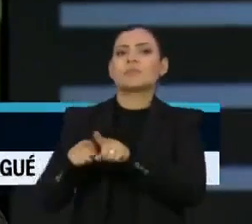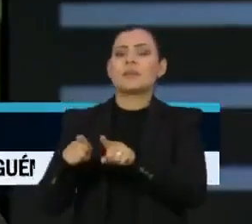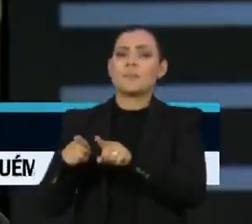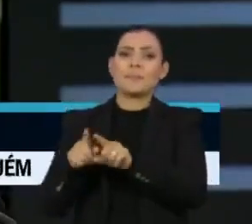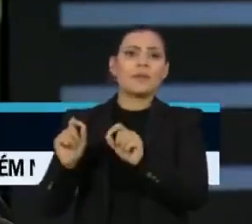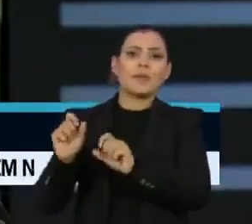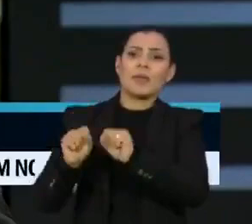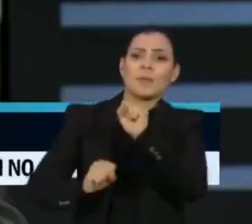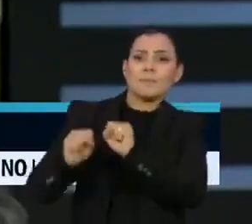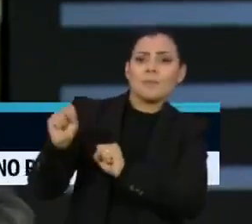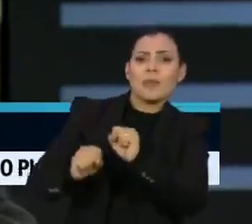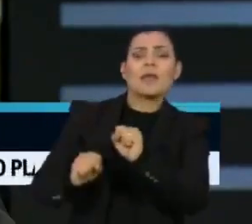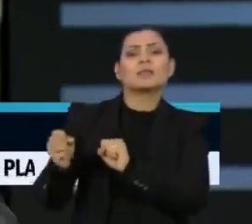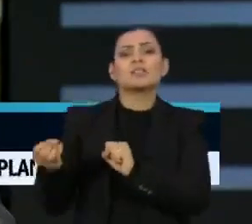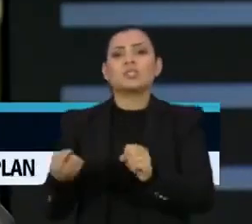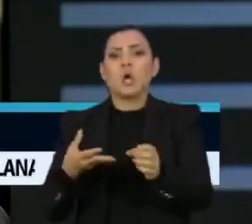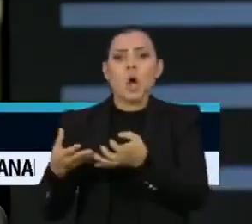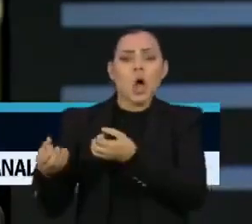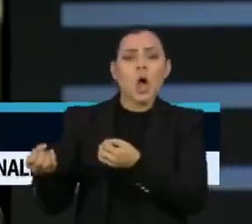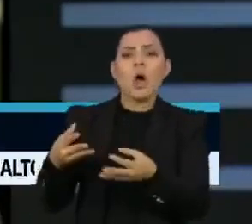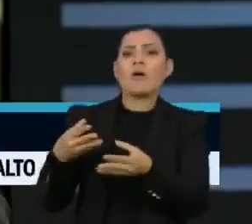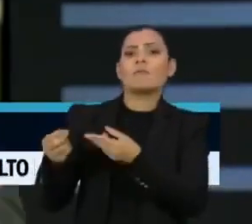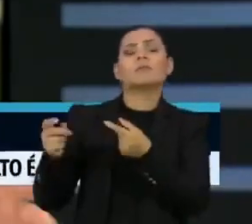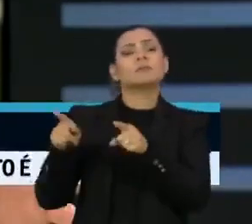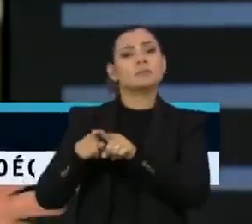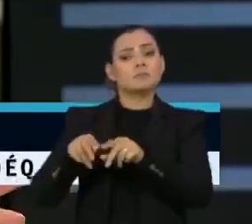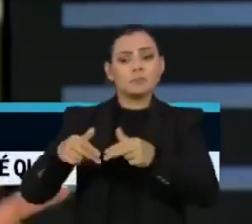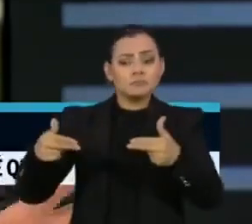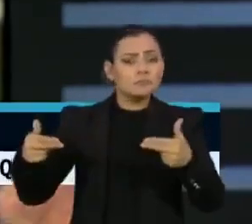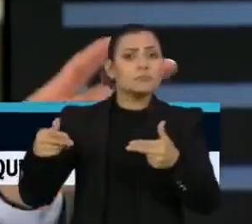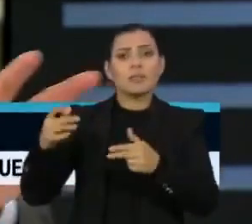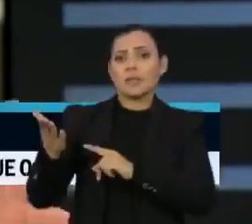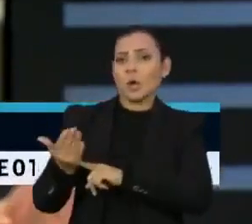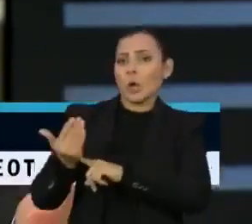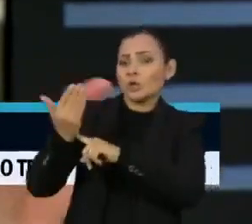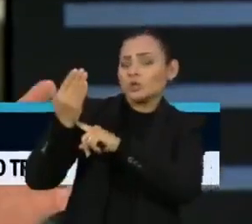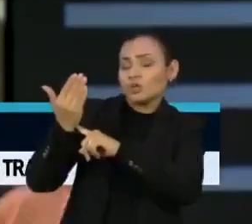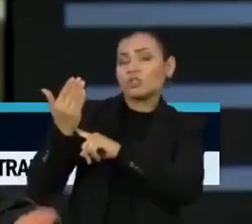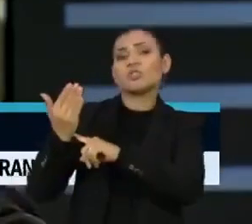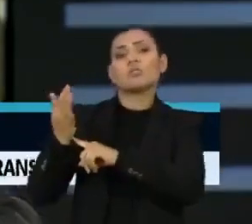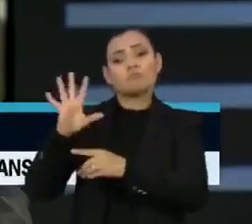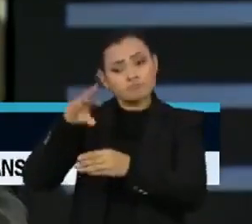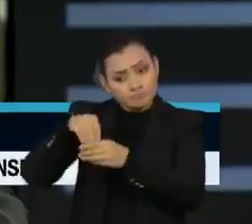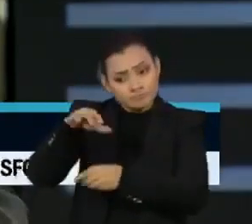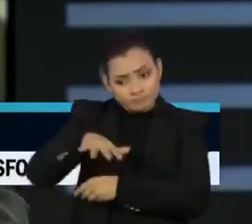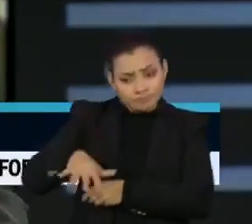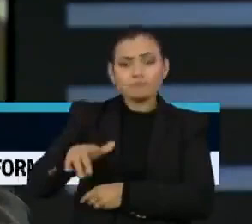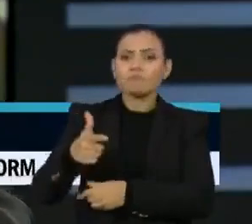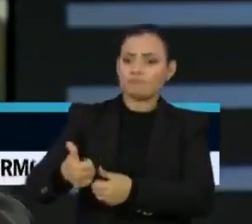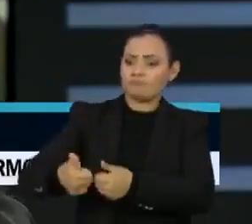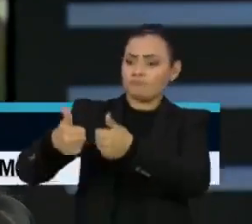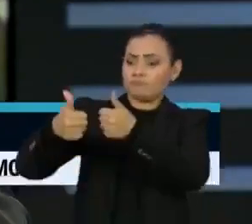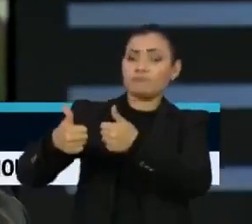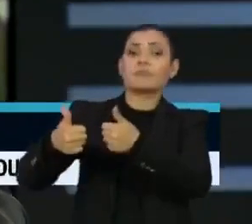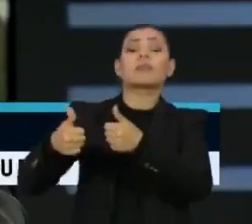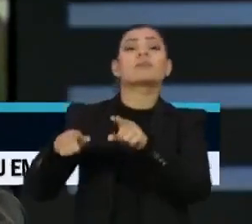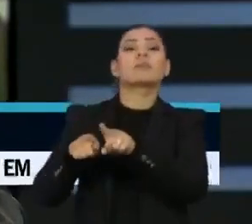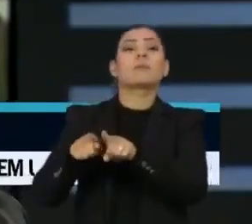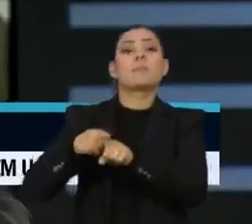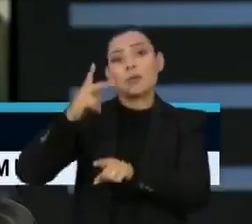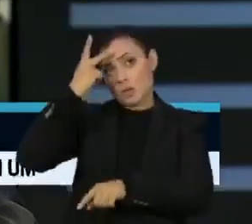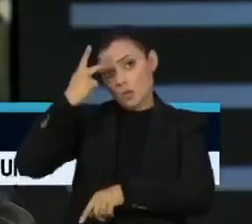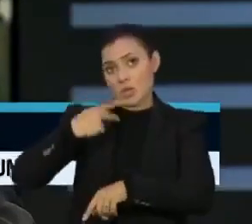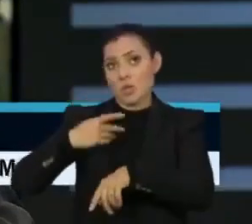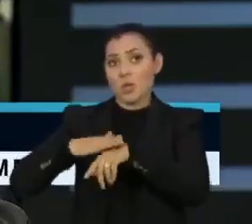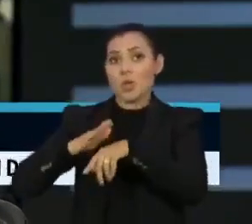fintex é etc você tem toda a parte que de que de alguma maneira colada nesses dois segmentos vão bem segmento de